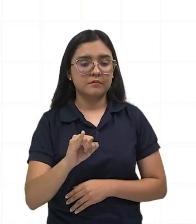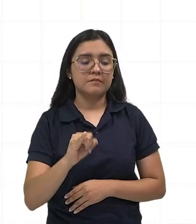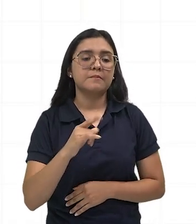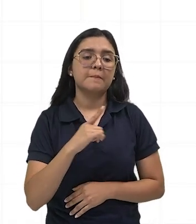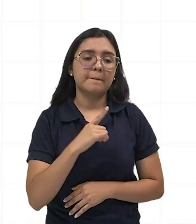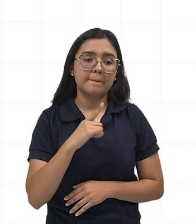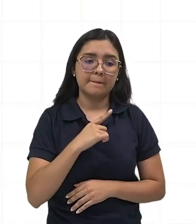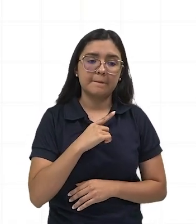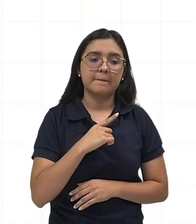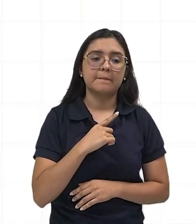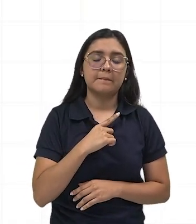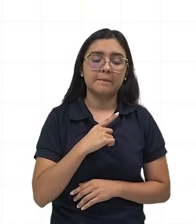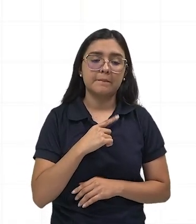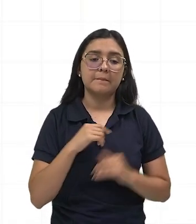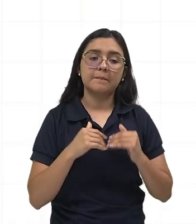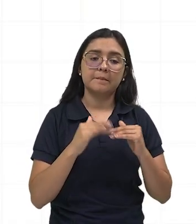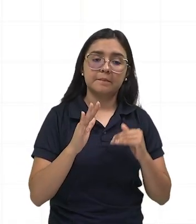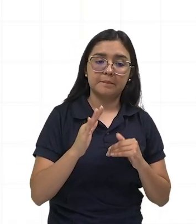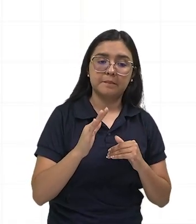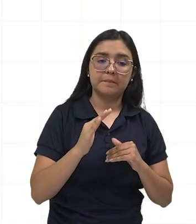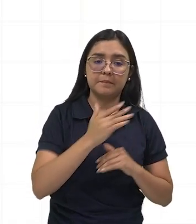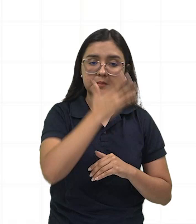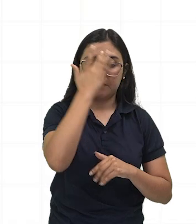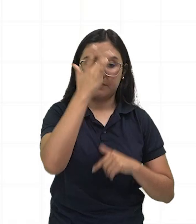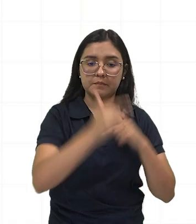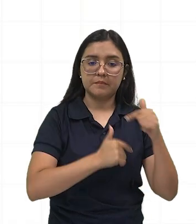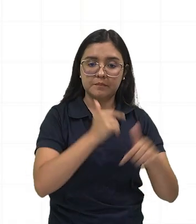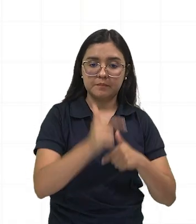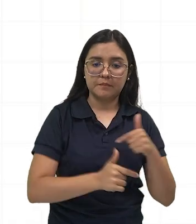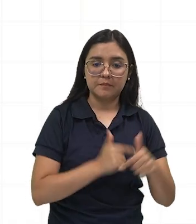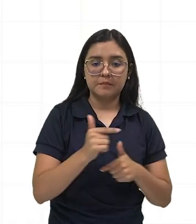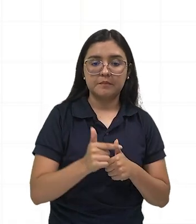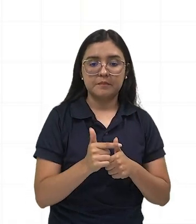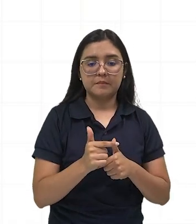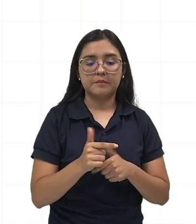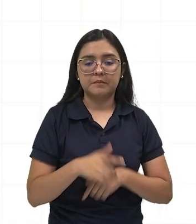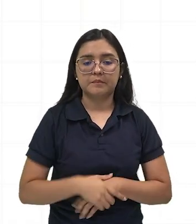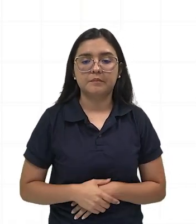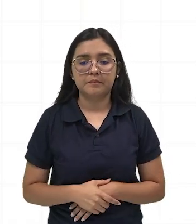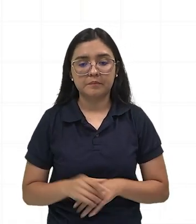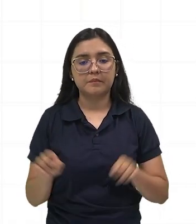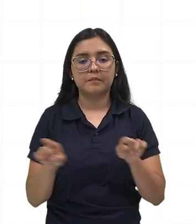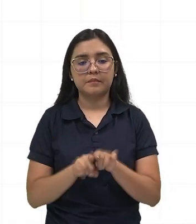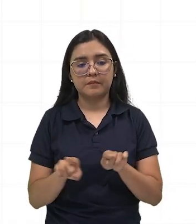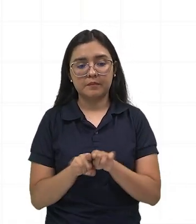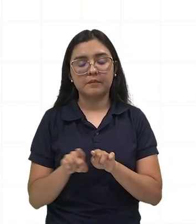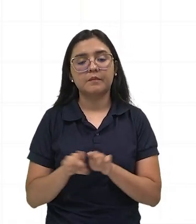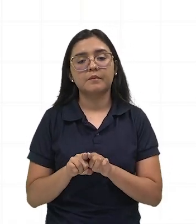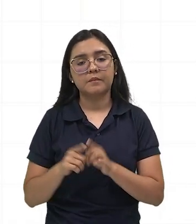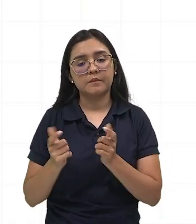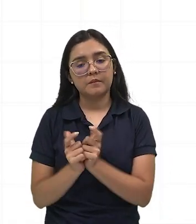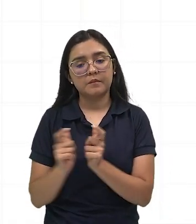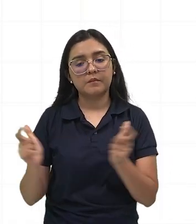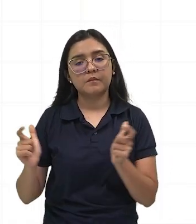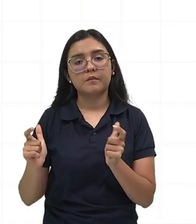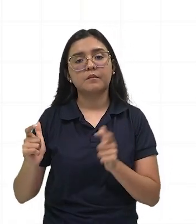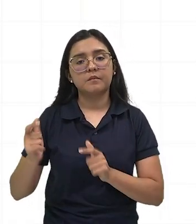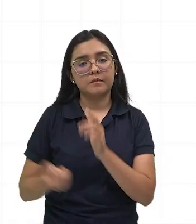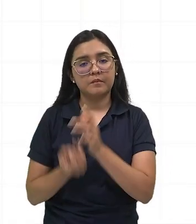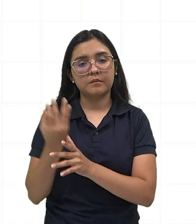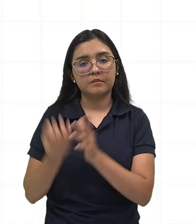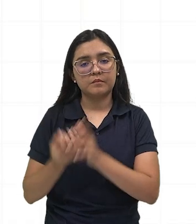de funcionários em condições ideais de produção, aumenta-se também o número de